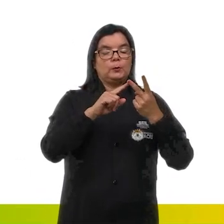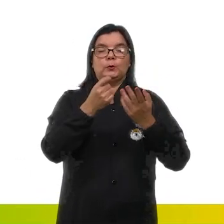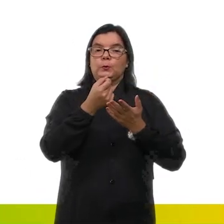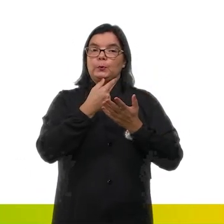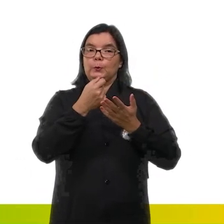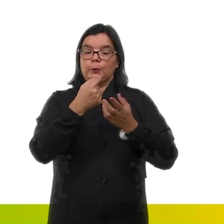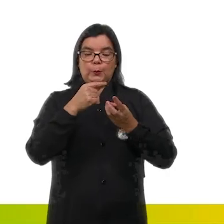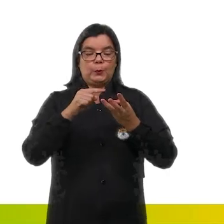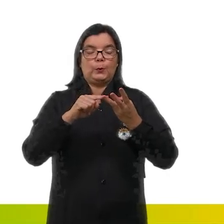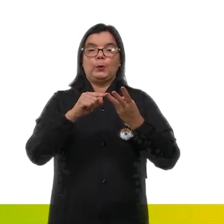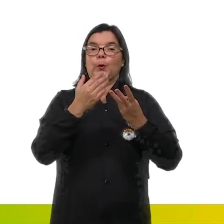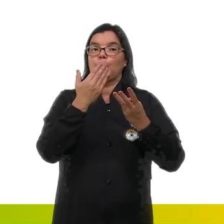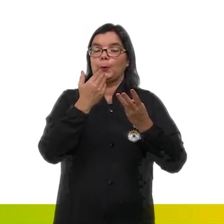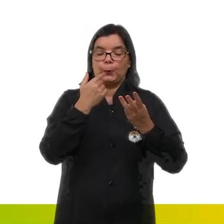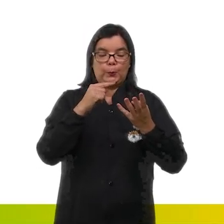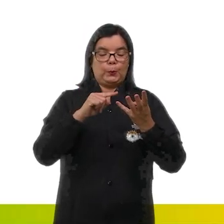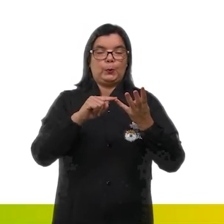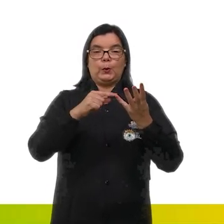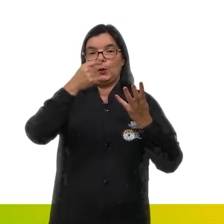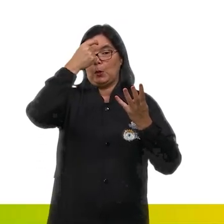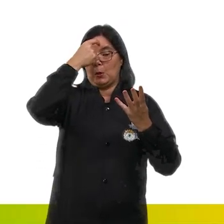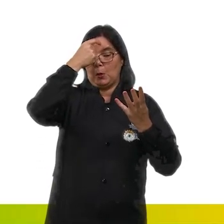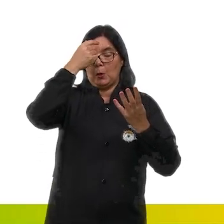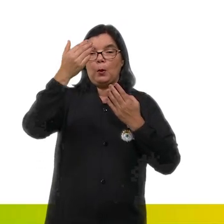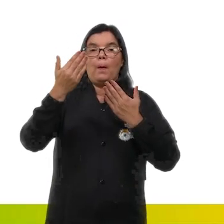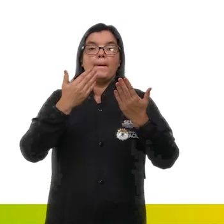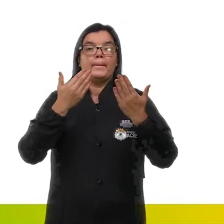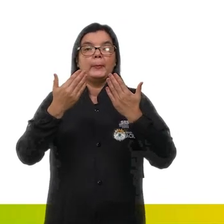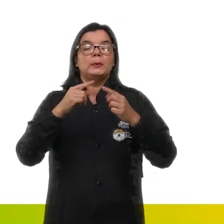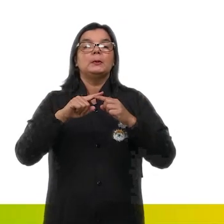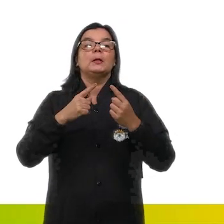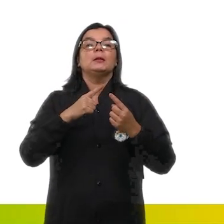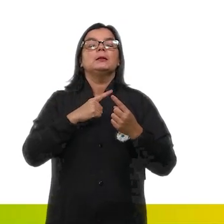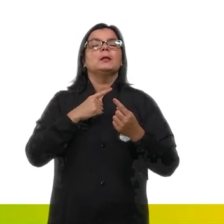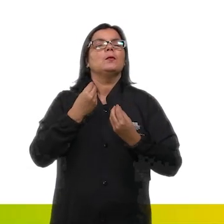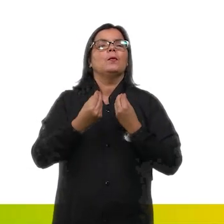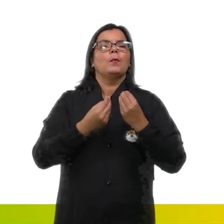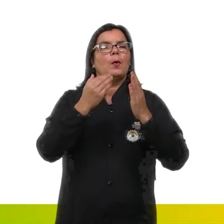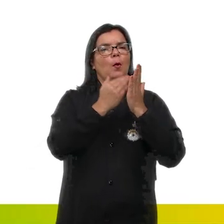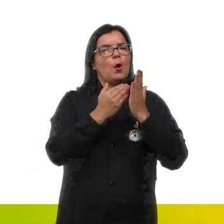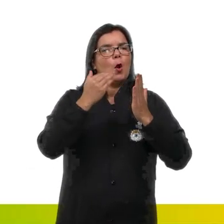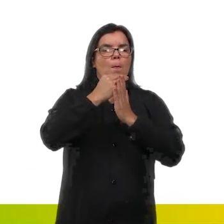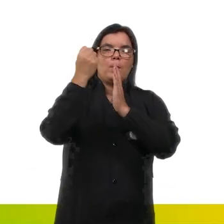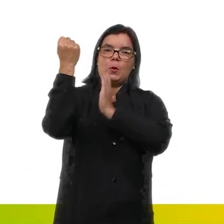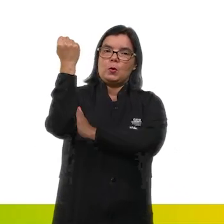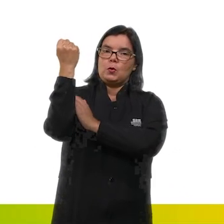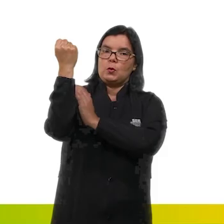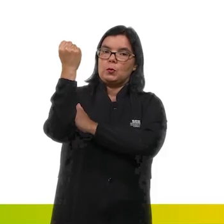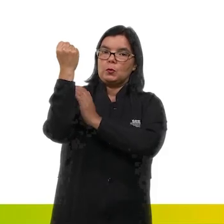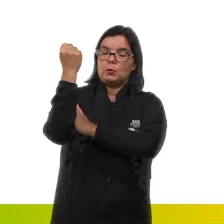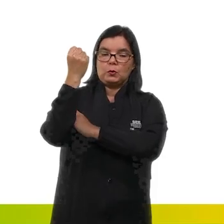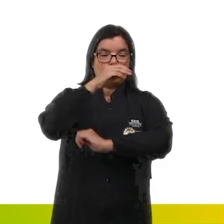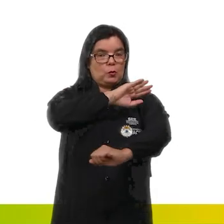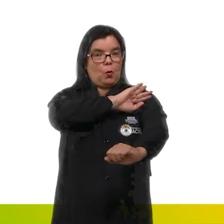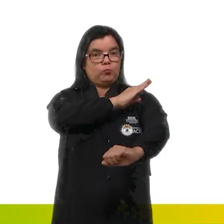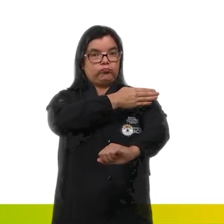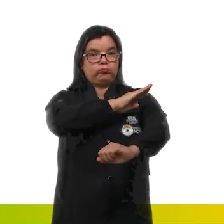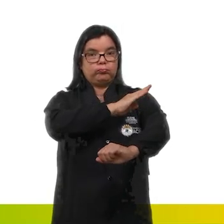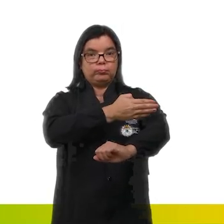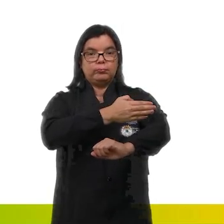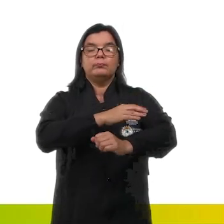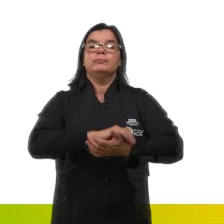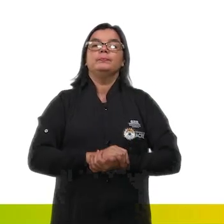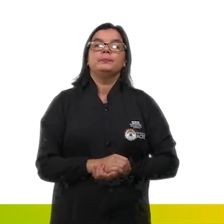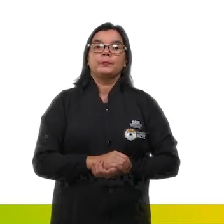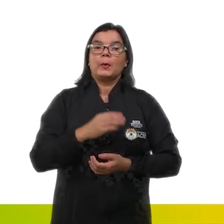farmacológico, nutricional, fisiológico, mecânico. E aí tem aqui uns efeitos: aumento de força e potência muscular,